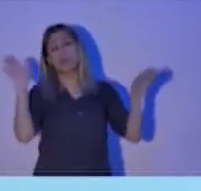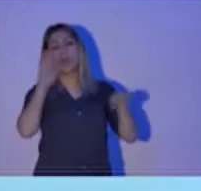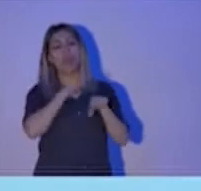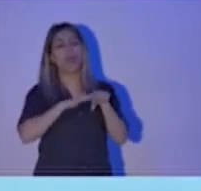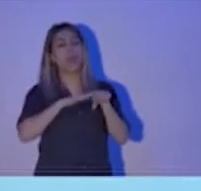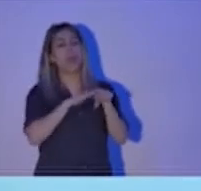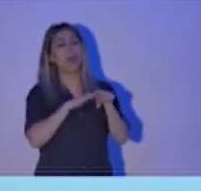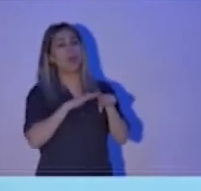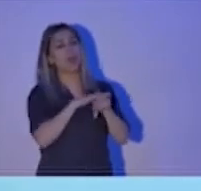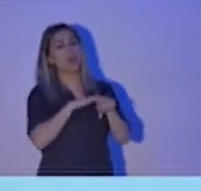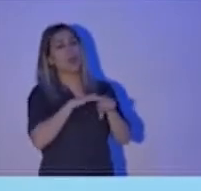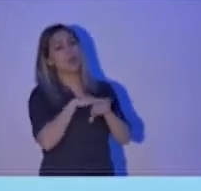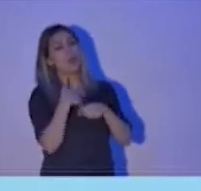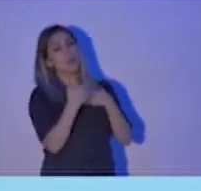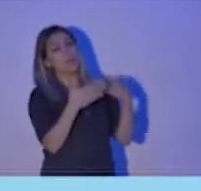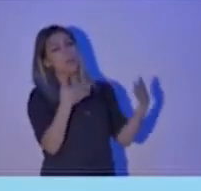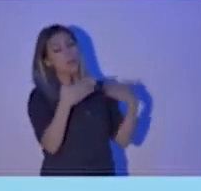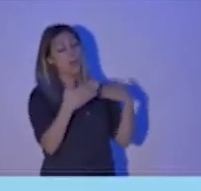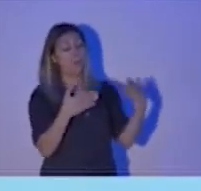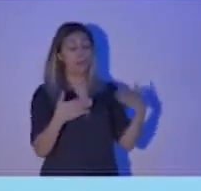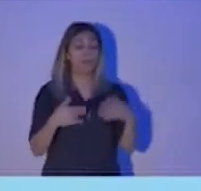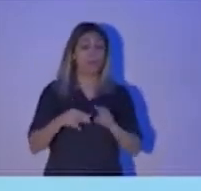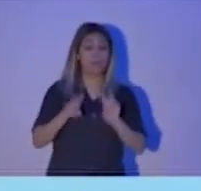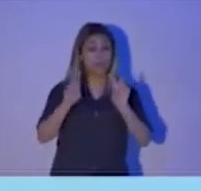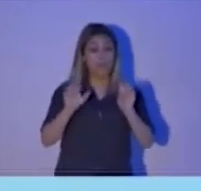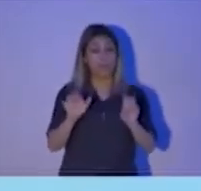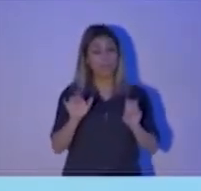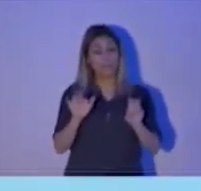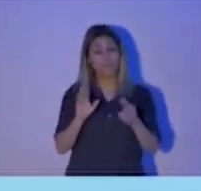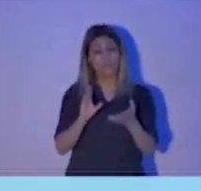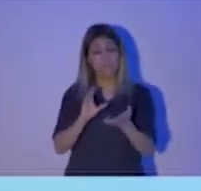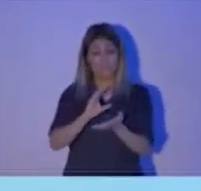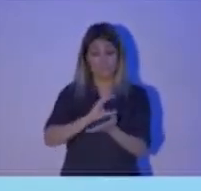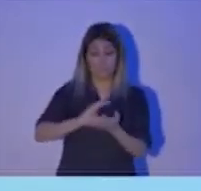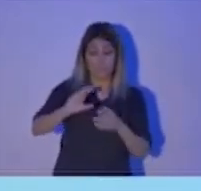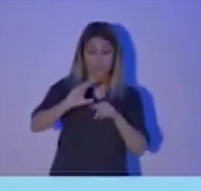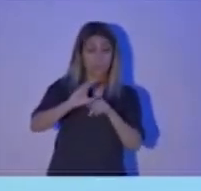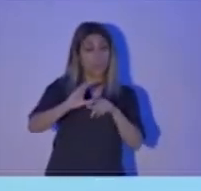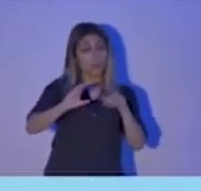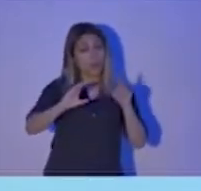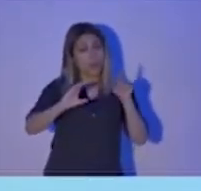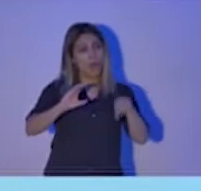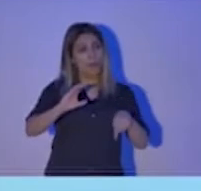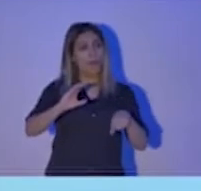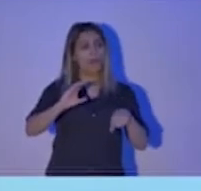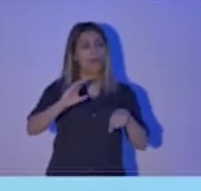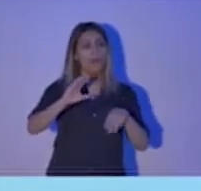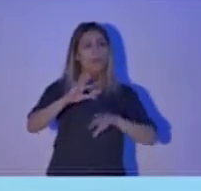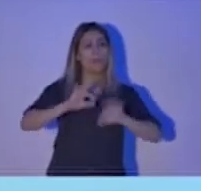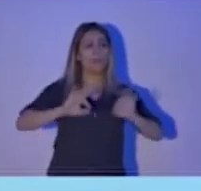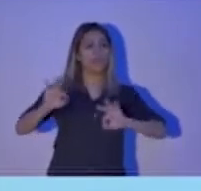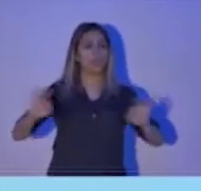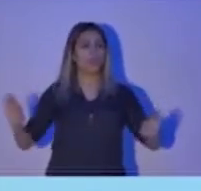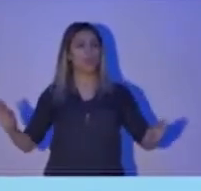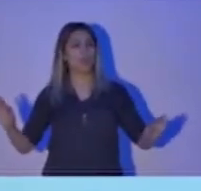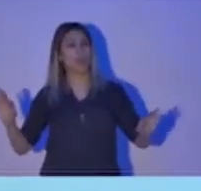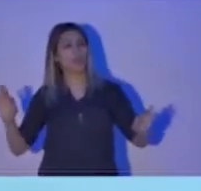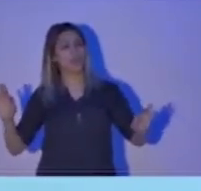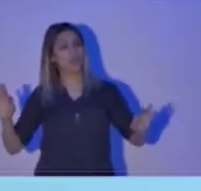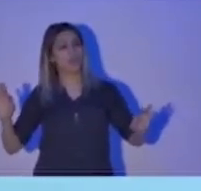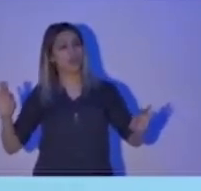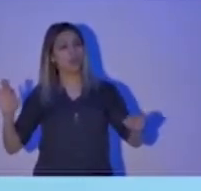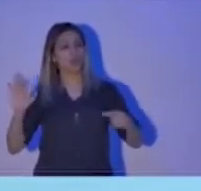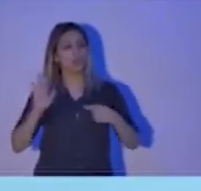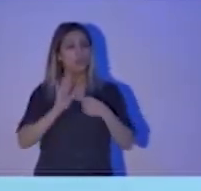E com relação ao financiamento é uma ferramenta de planejamento, é um instrumento para dizer, de fato, no que